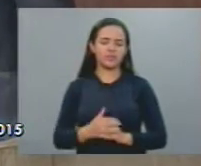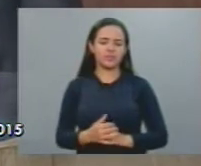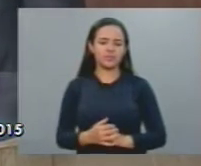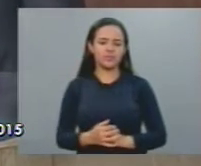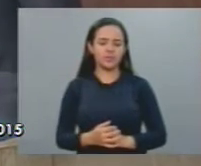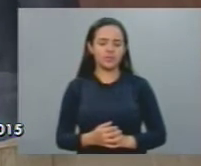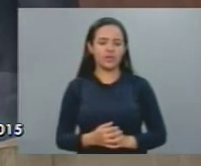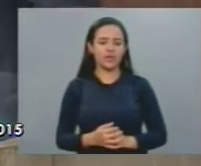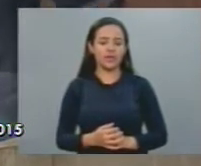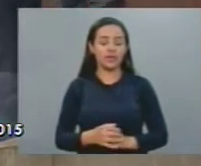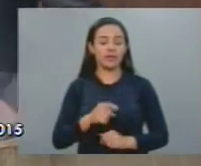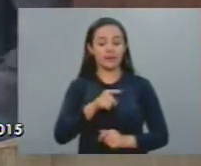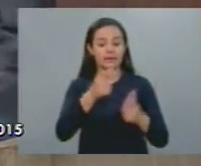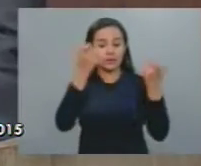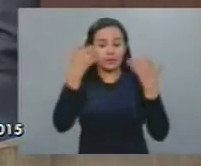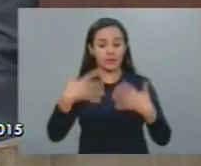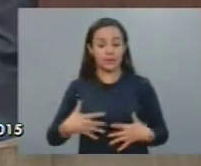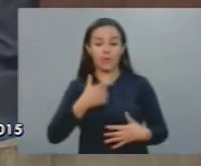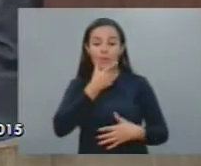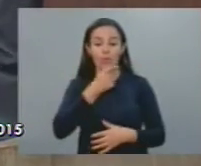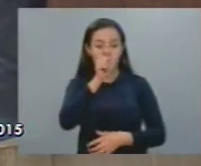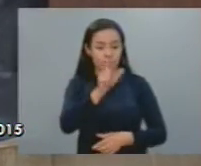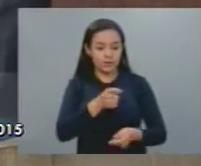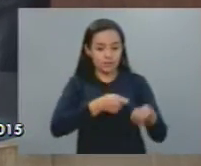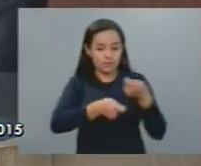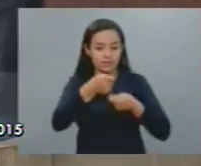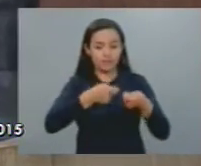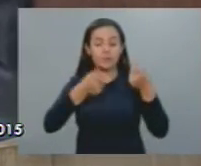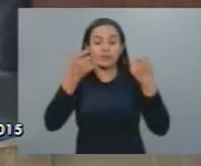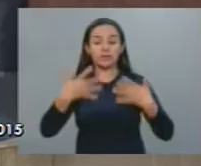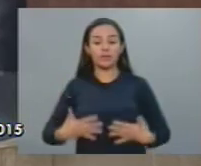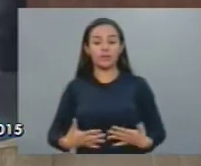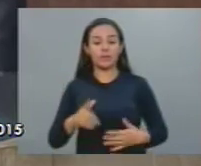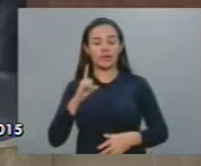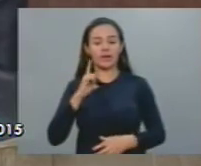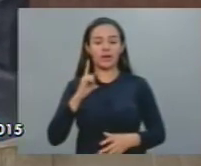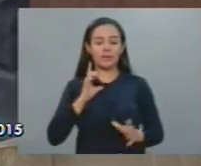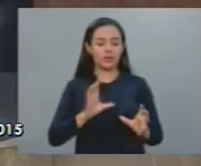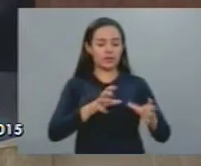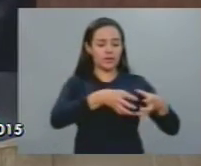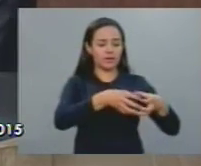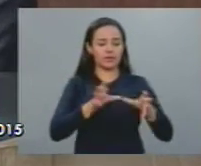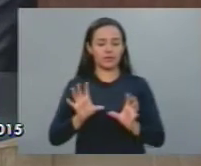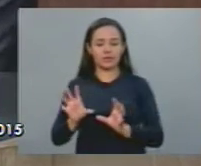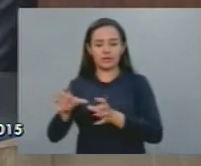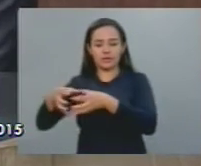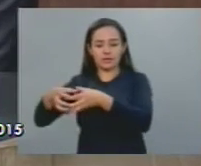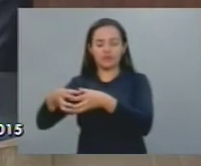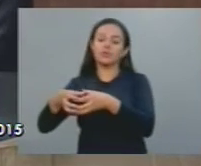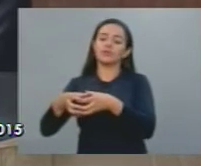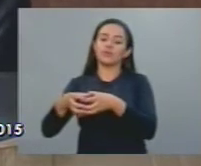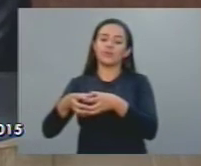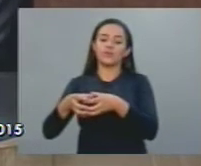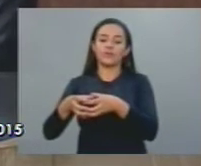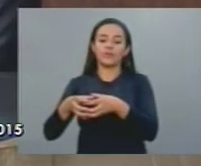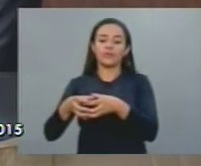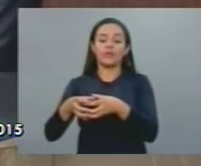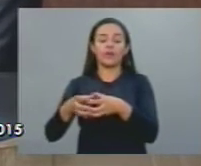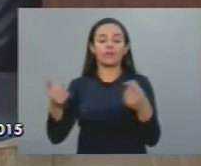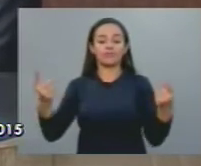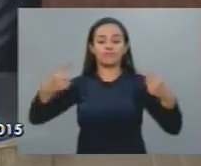Keynes, ele dizia assim: na guerra das classes eu tenho um lado. E dizia o Keynes qual era o lado